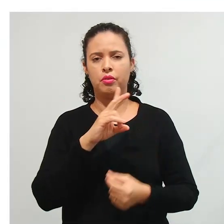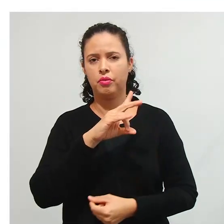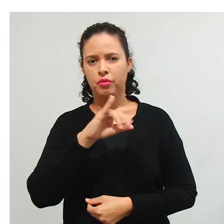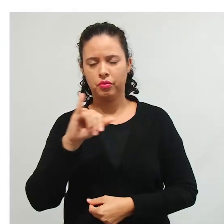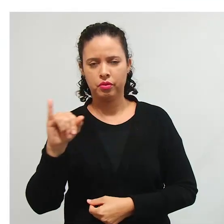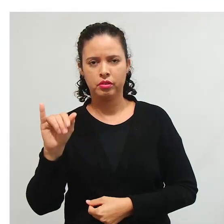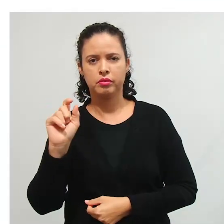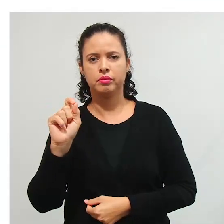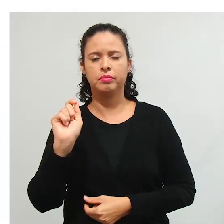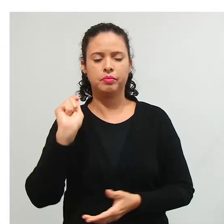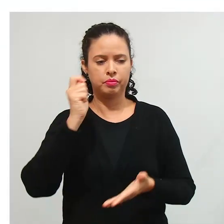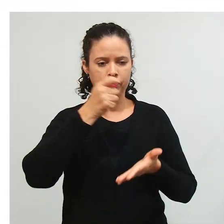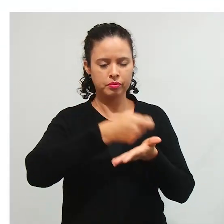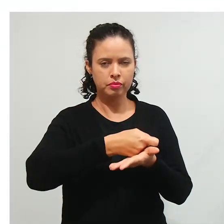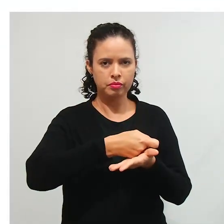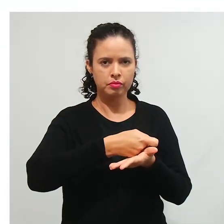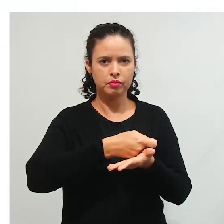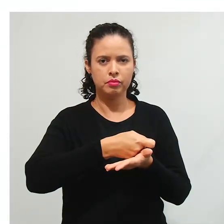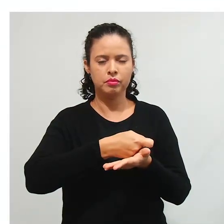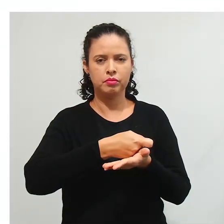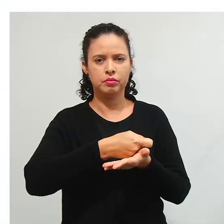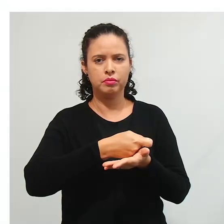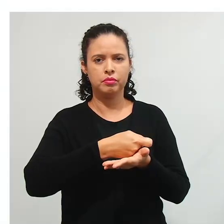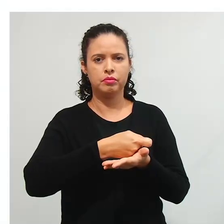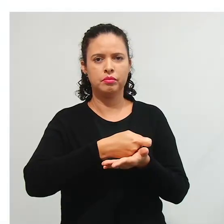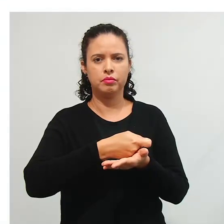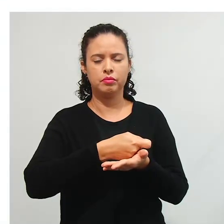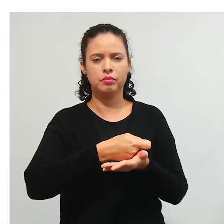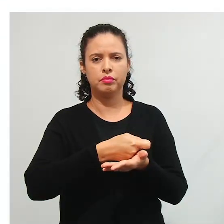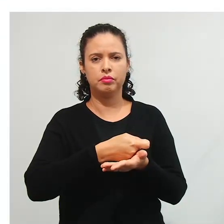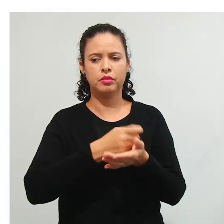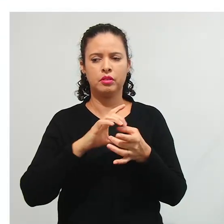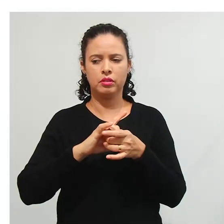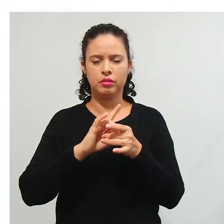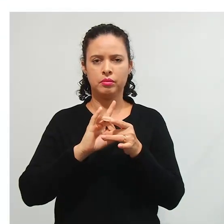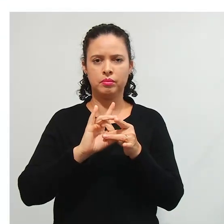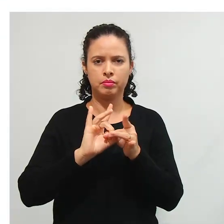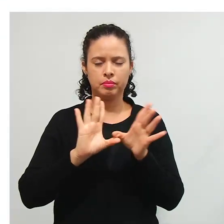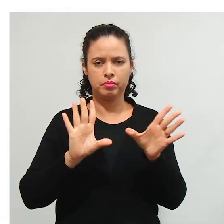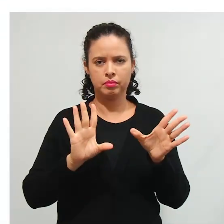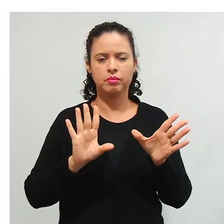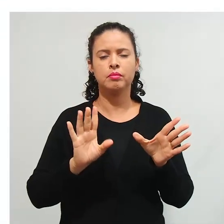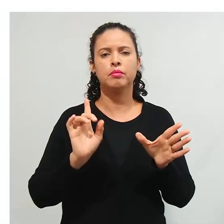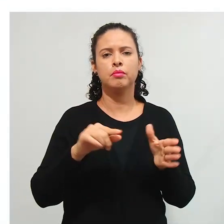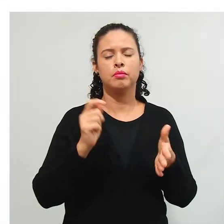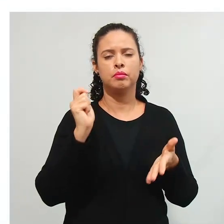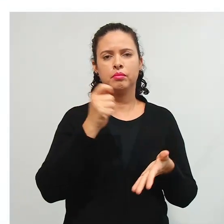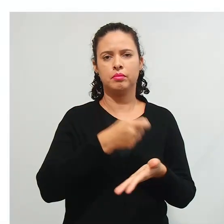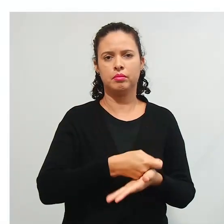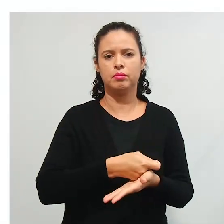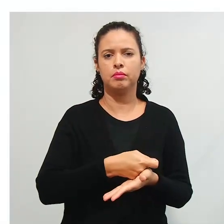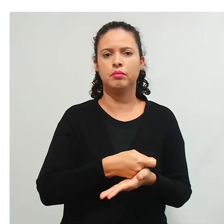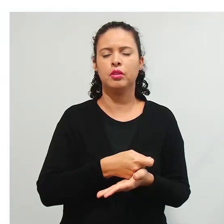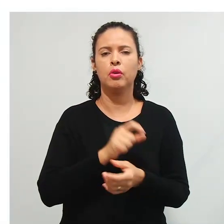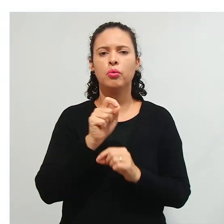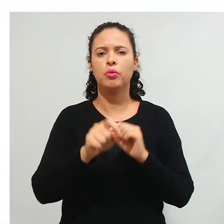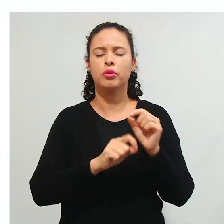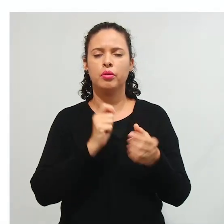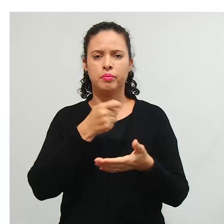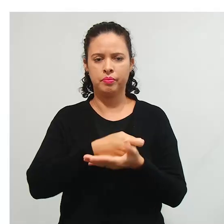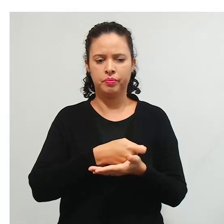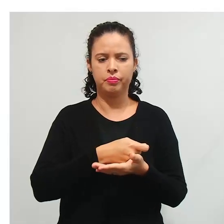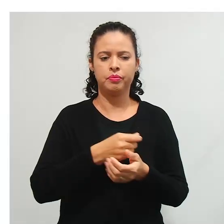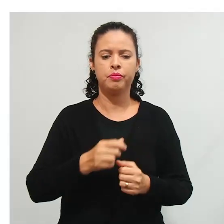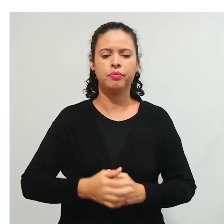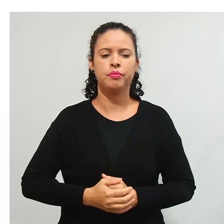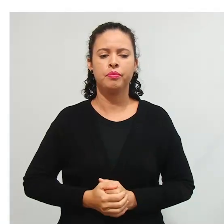ela vai fazer o pagamento. Ela faz a apropriação e quando libera o financeiro, ela faz o pagamento. O que é o